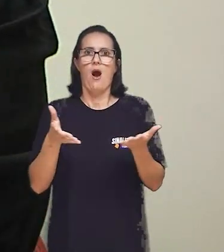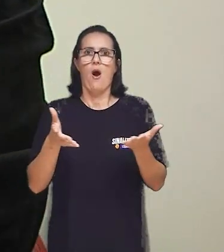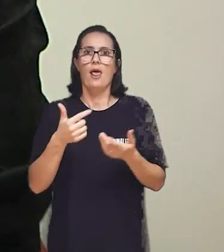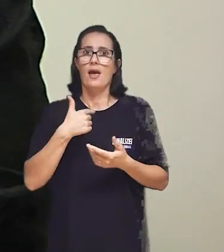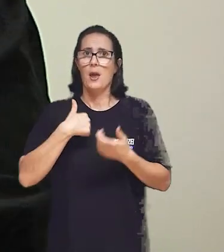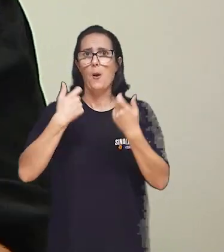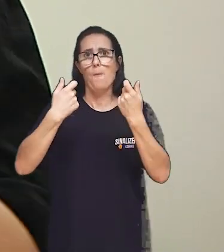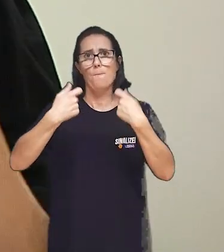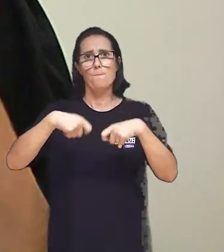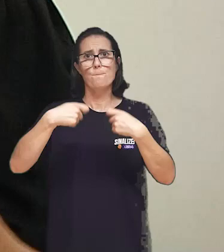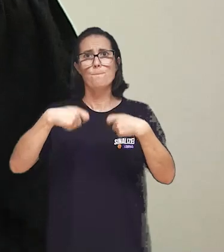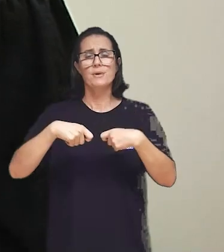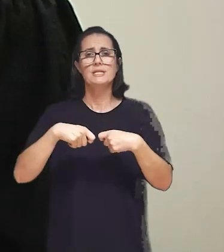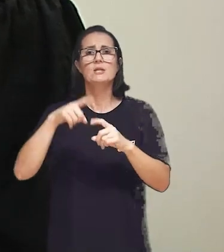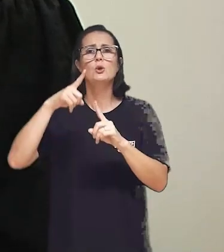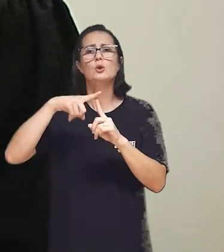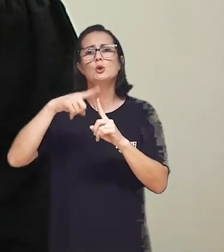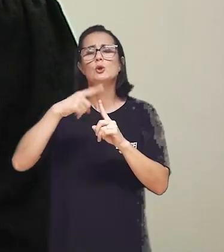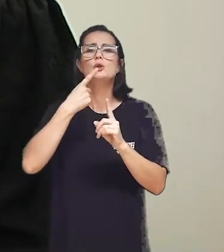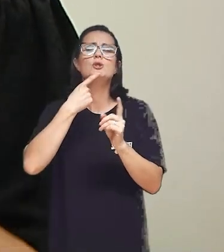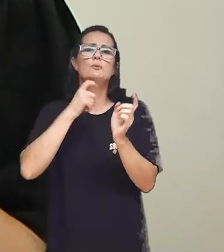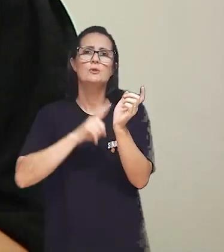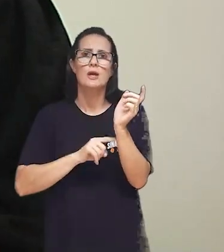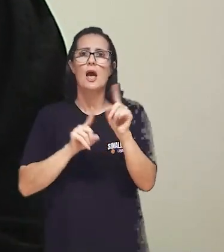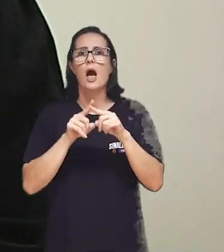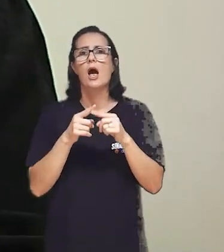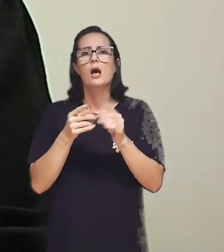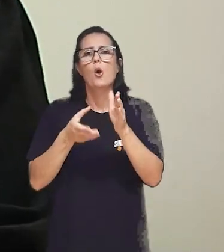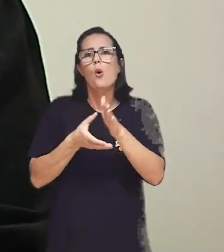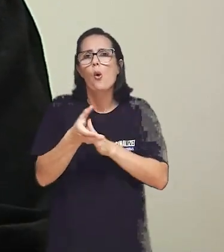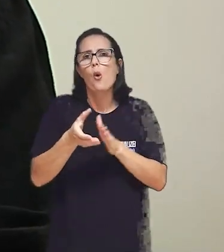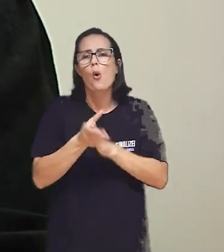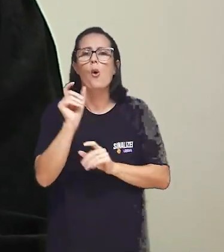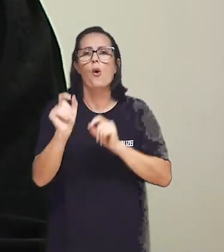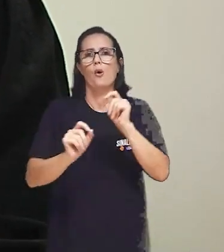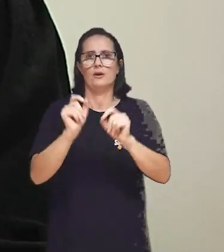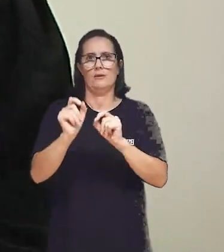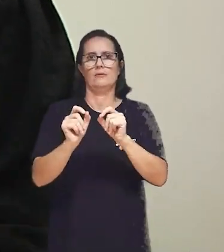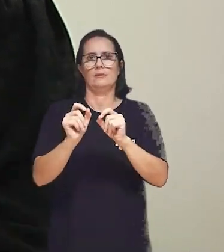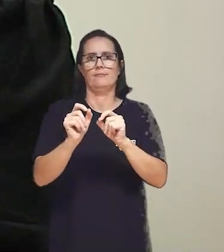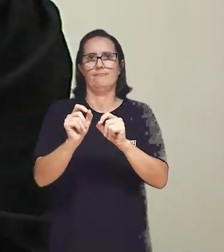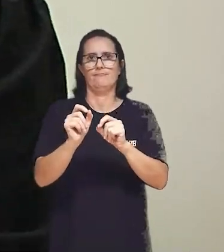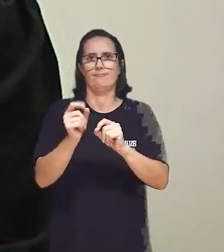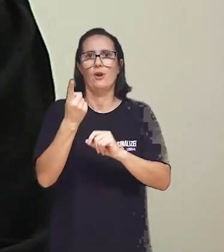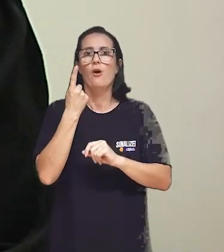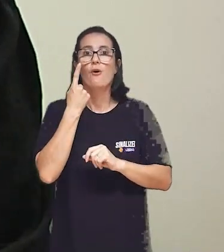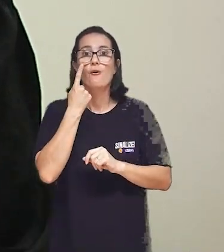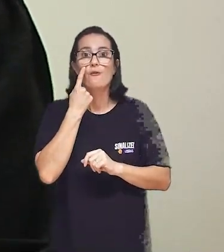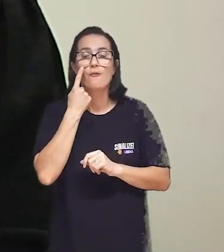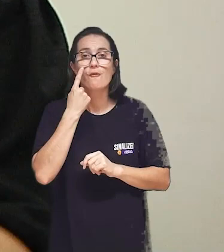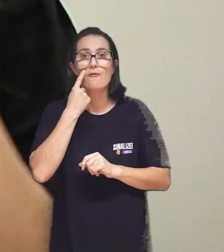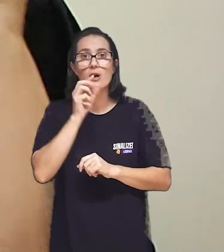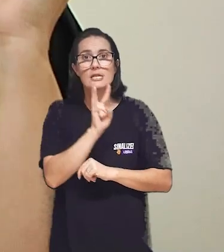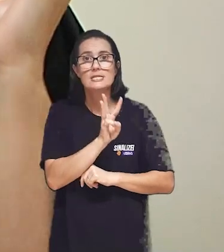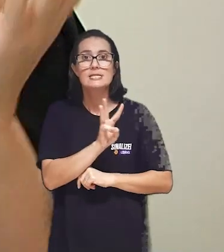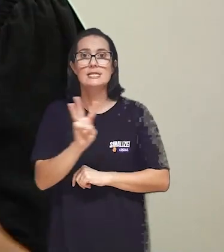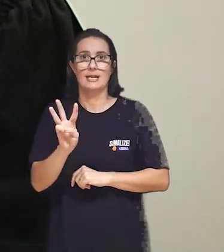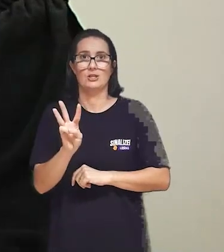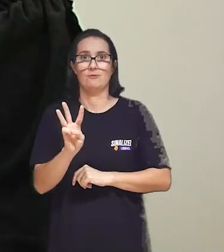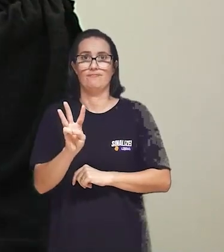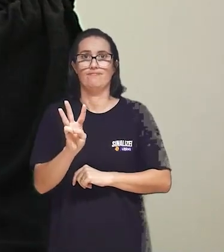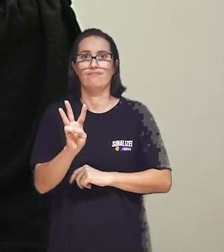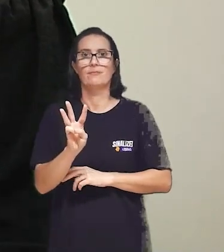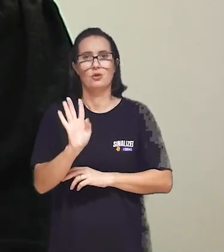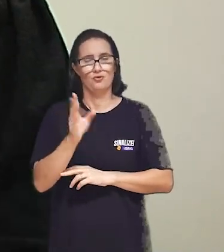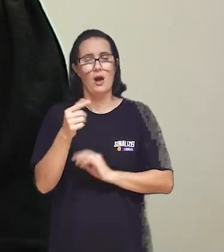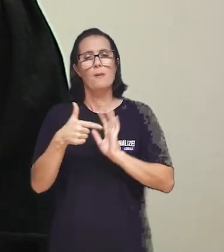de determinada bolsa, mas o que a gente consegue orientar? Vamos vamos olhar o site do EMOSC, lá no endereço